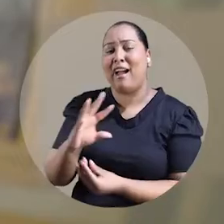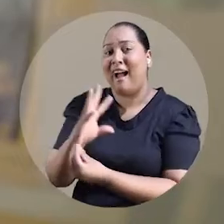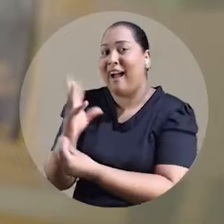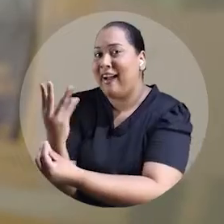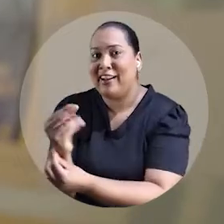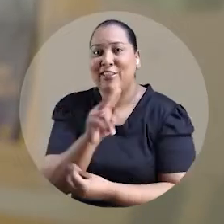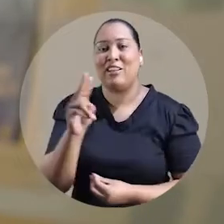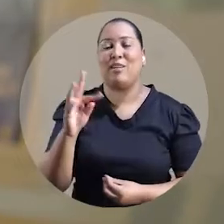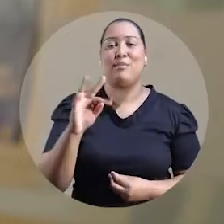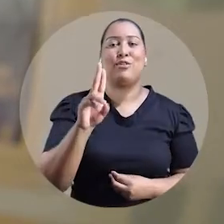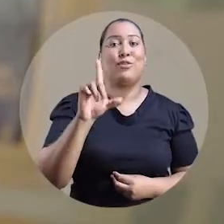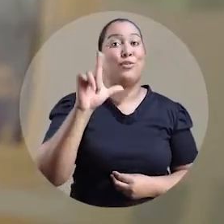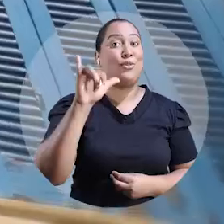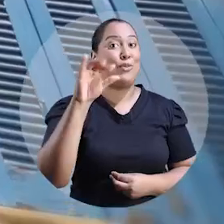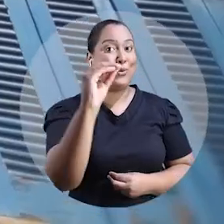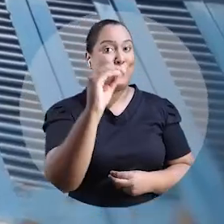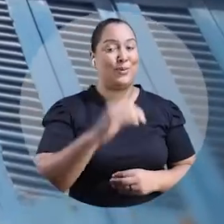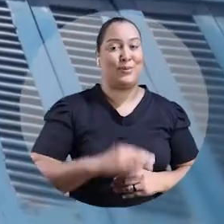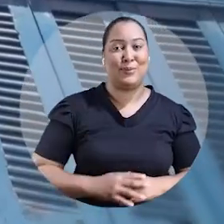multiartista Túlio Paniago.